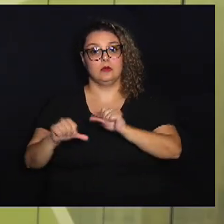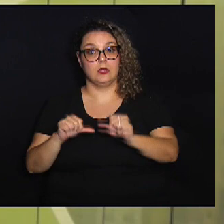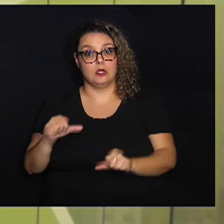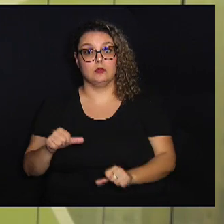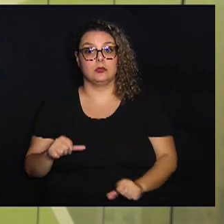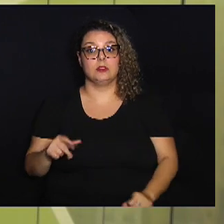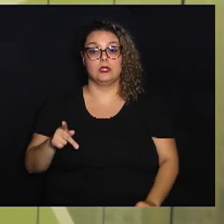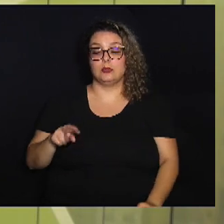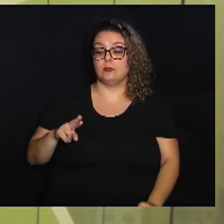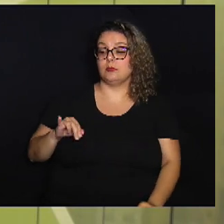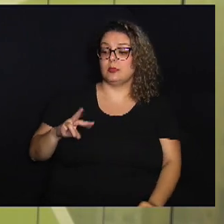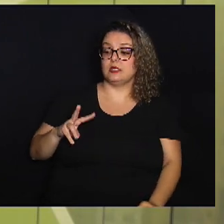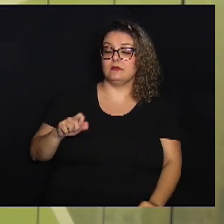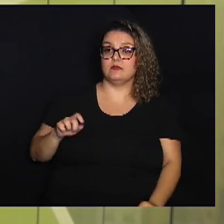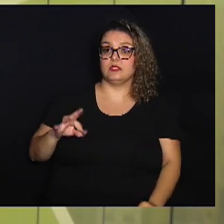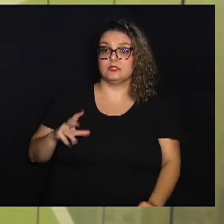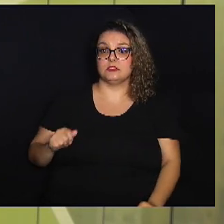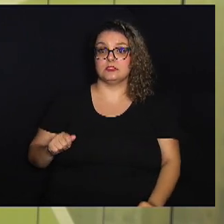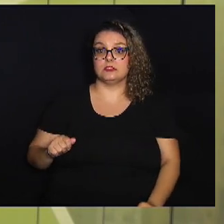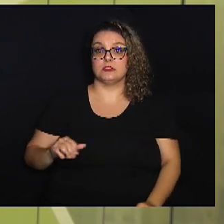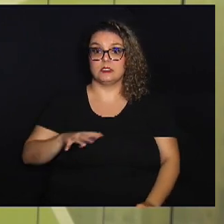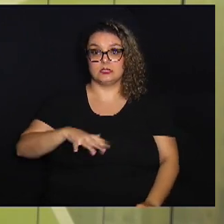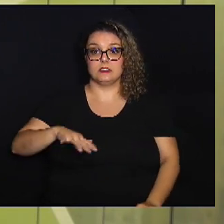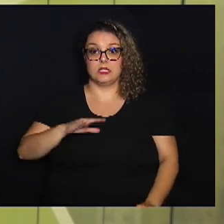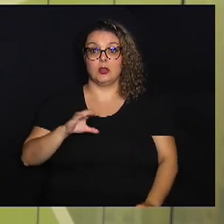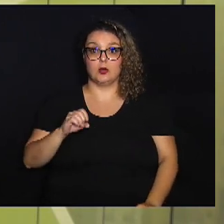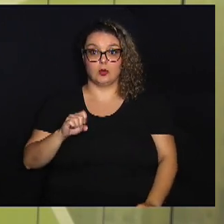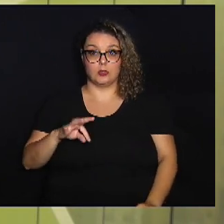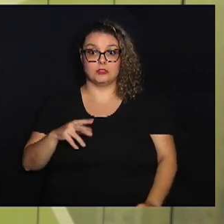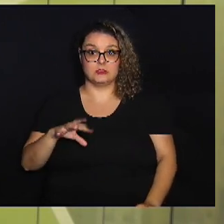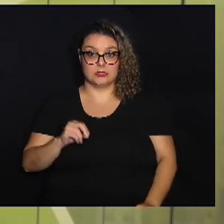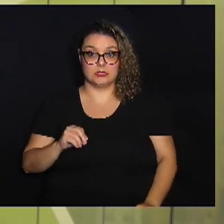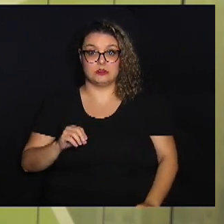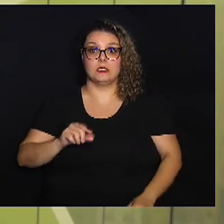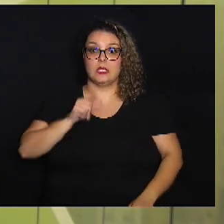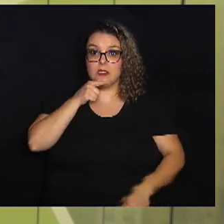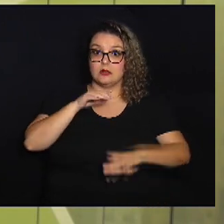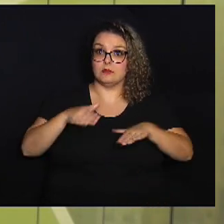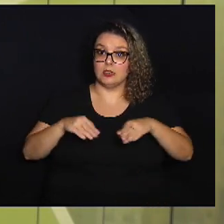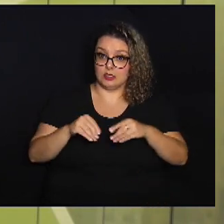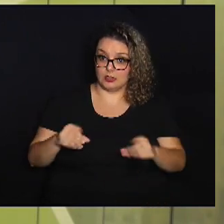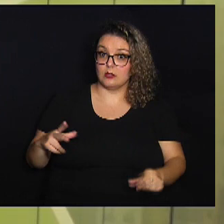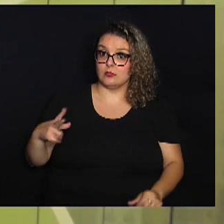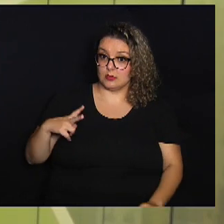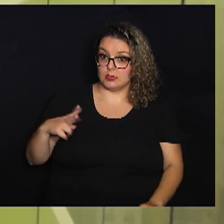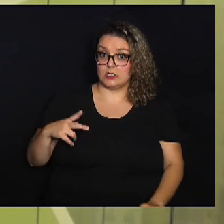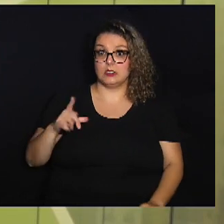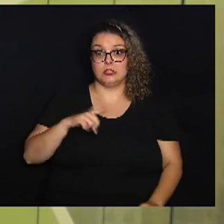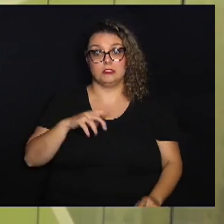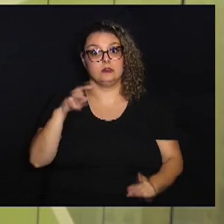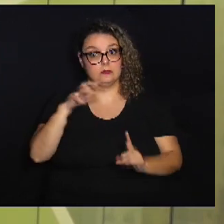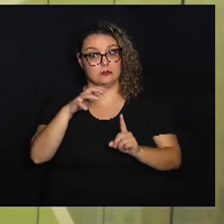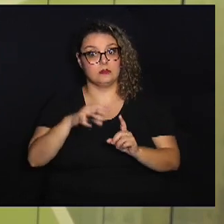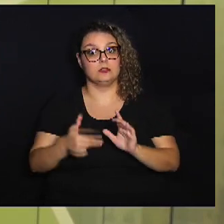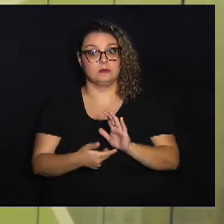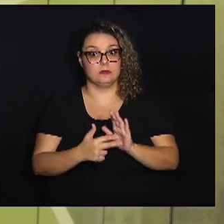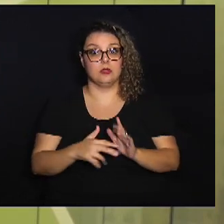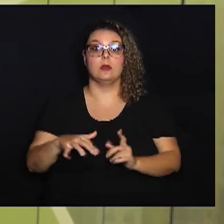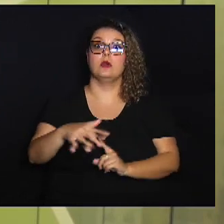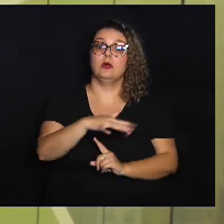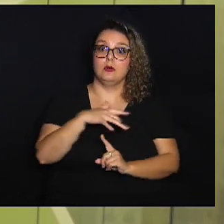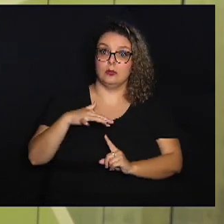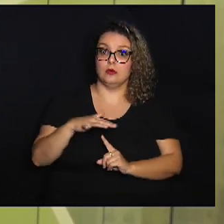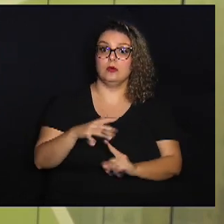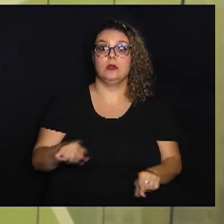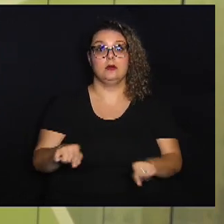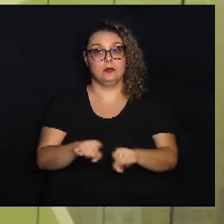privatização das áreas costeiras. As praias poderão ser privatizadas e isso tem um impacto significativo tanto para o meio ambiente quanto